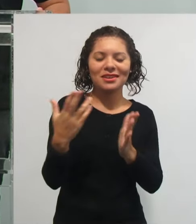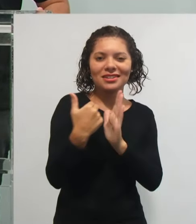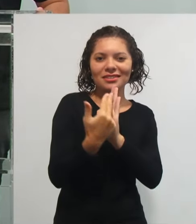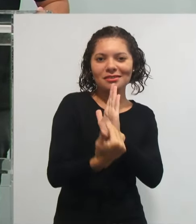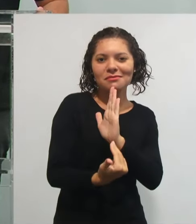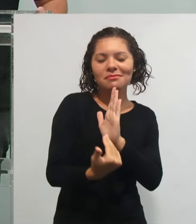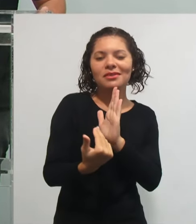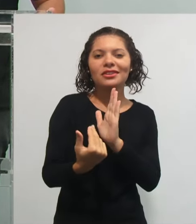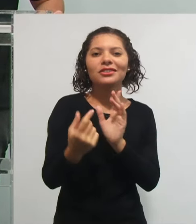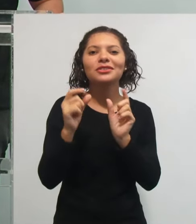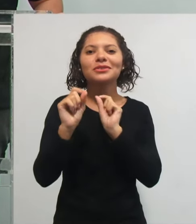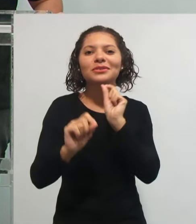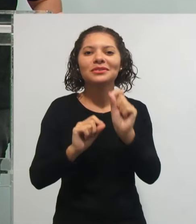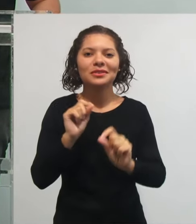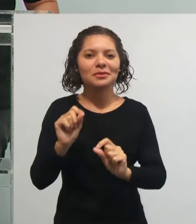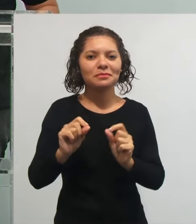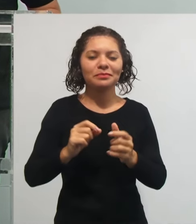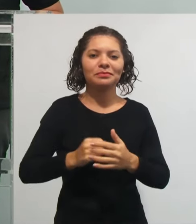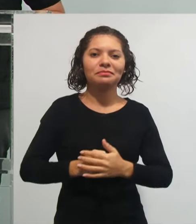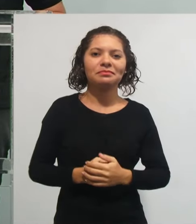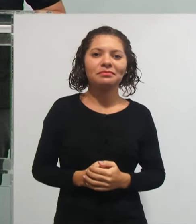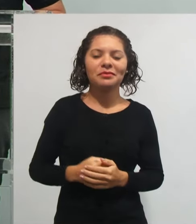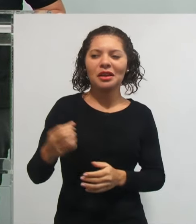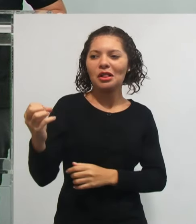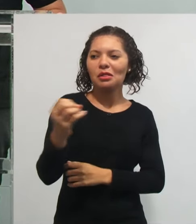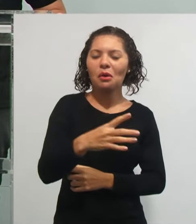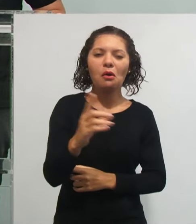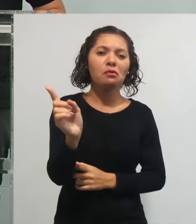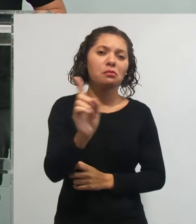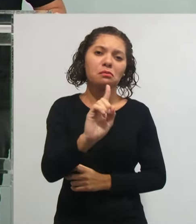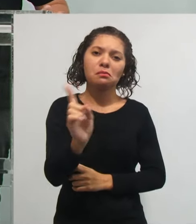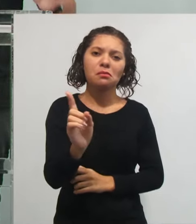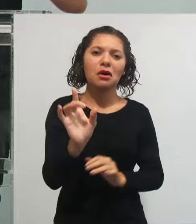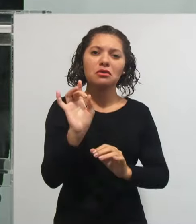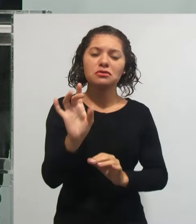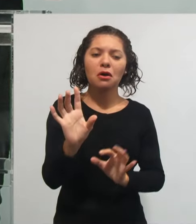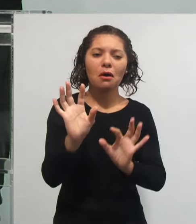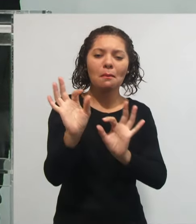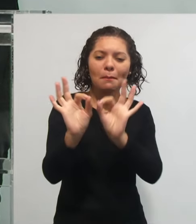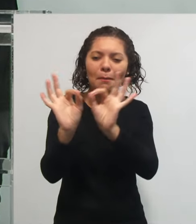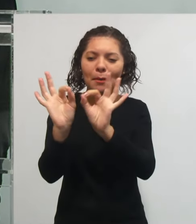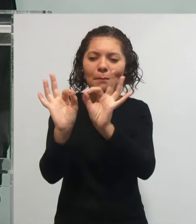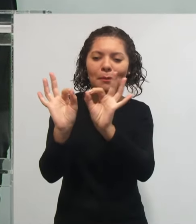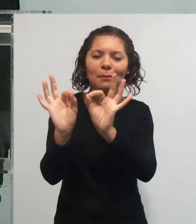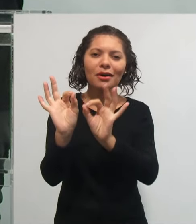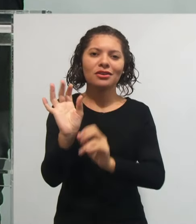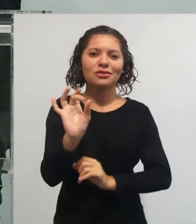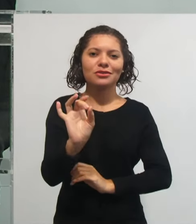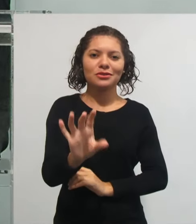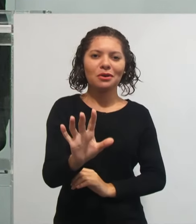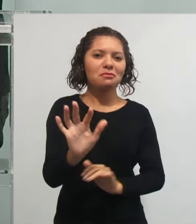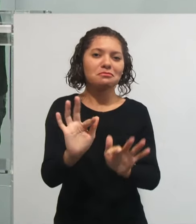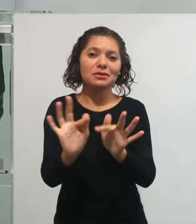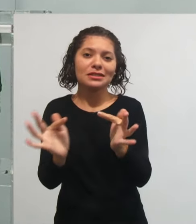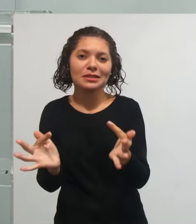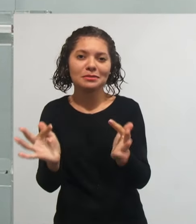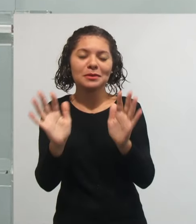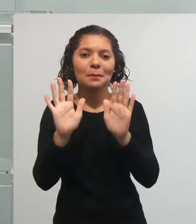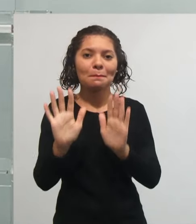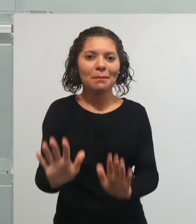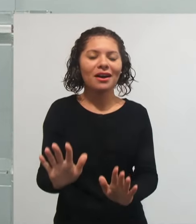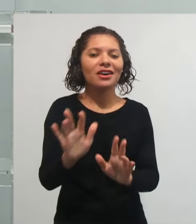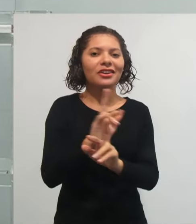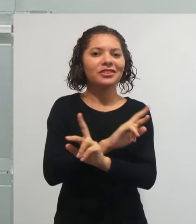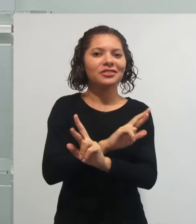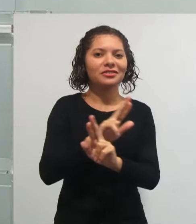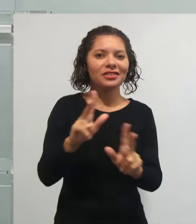viram de gambiarra e não de inovação tá então Perceba que há uma diferença isso aqui embora vá resolver